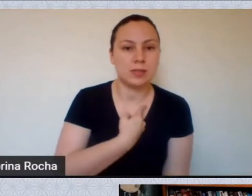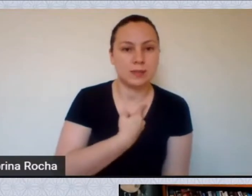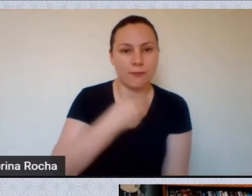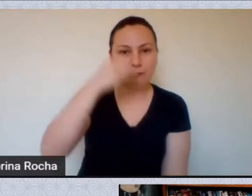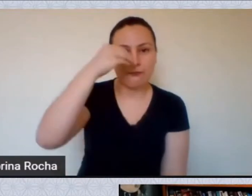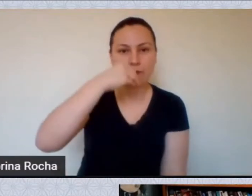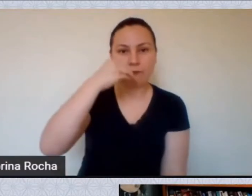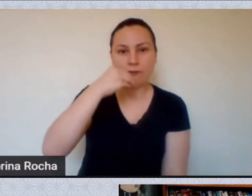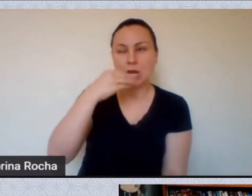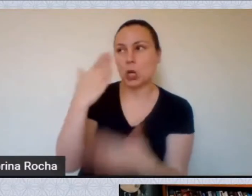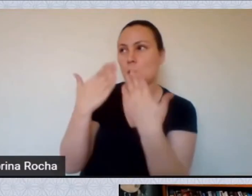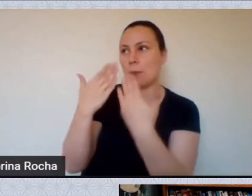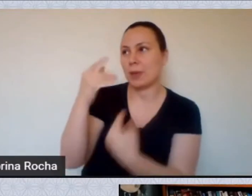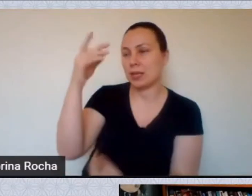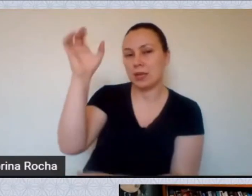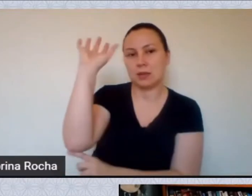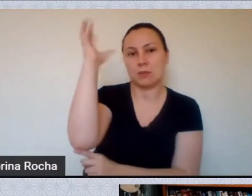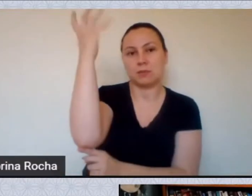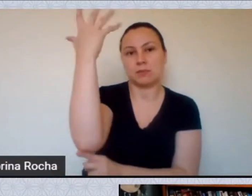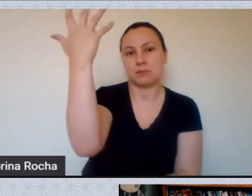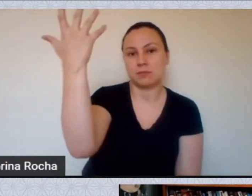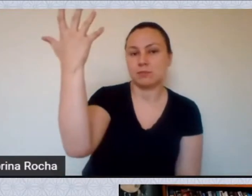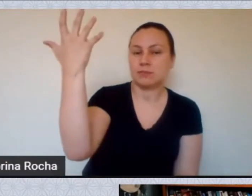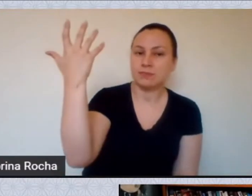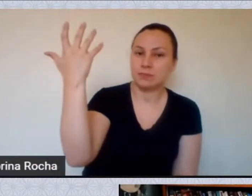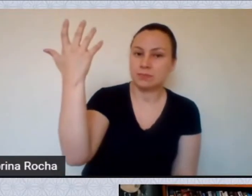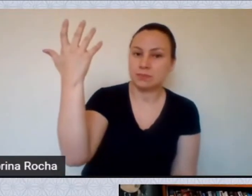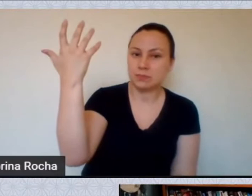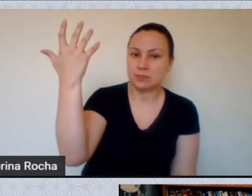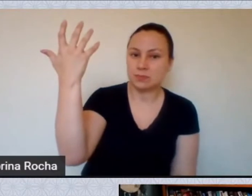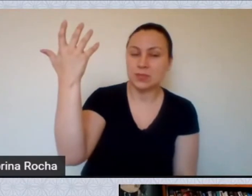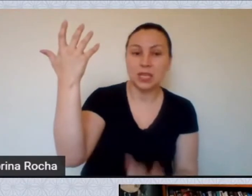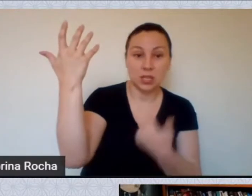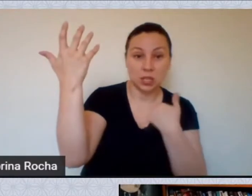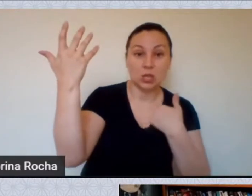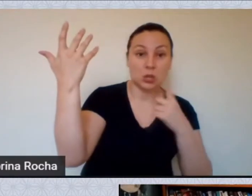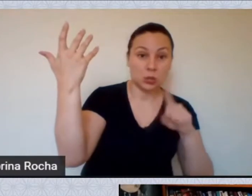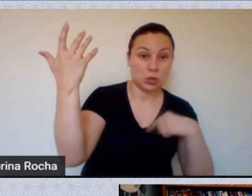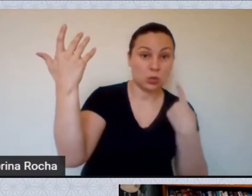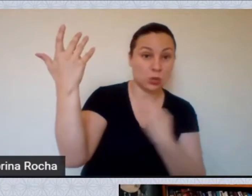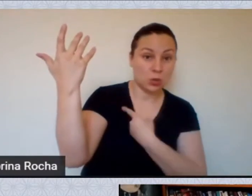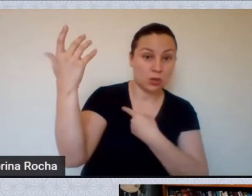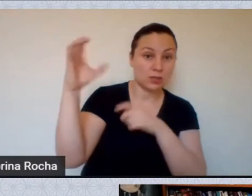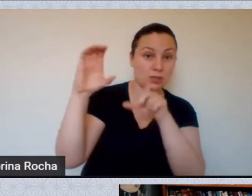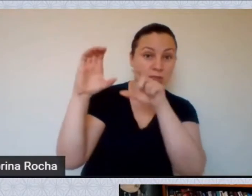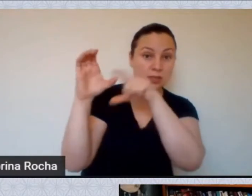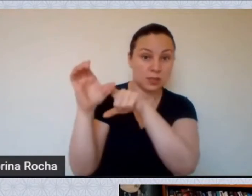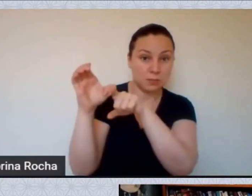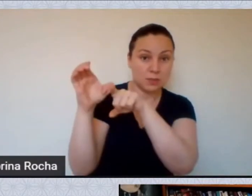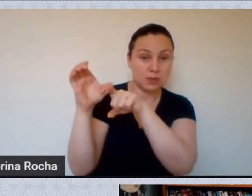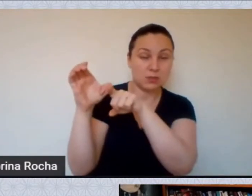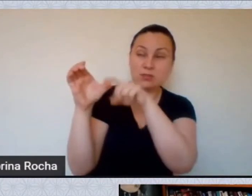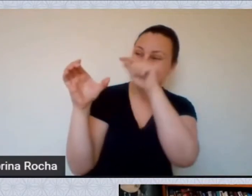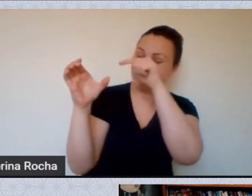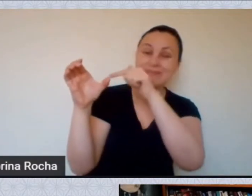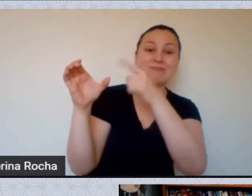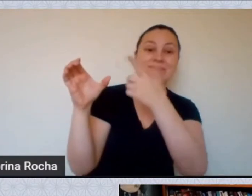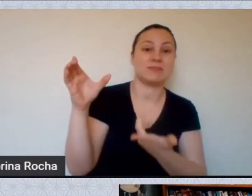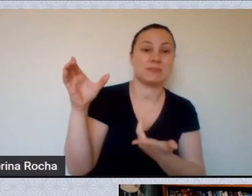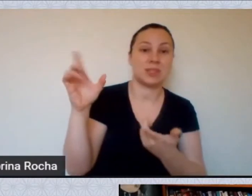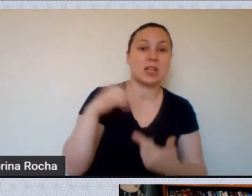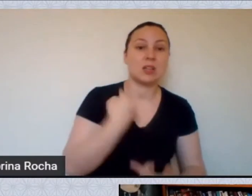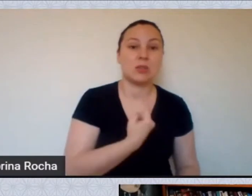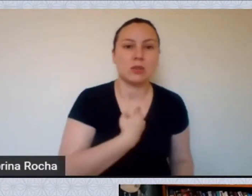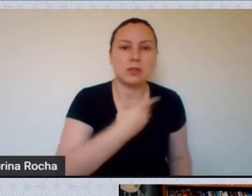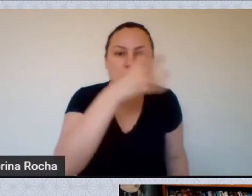e a nossa codependência com relação ao mundo natural, né? Porque a gente meio que se esqueceu disso, né? O século